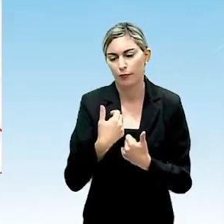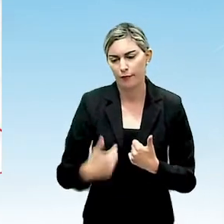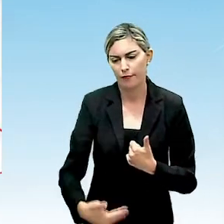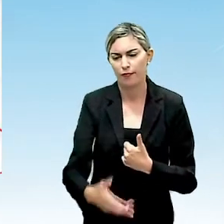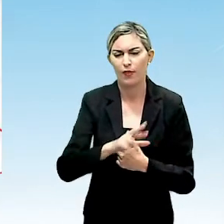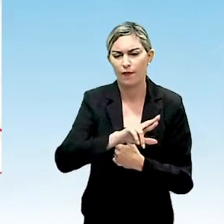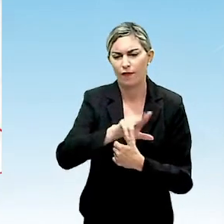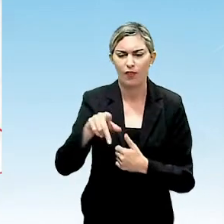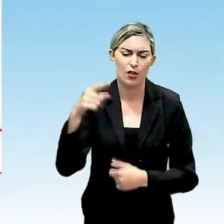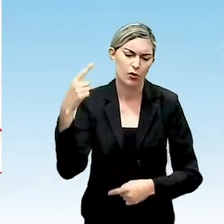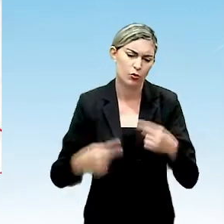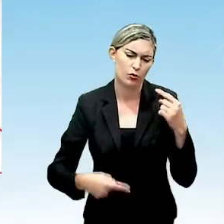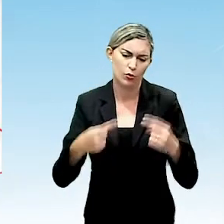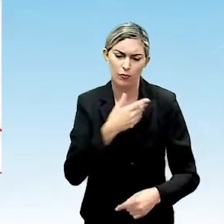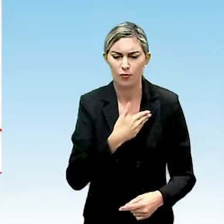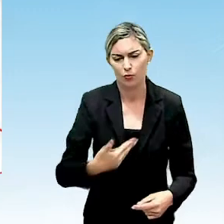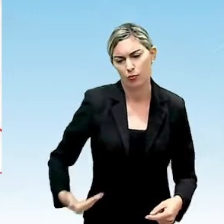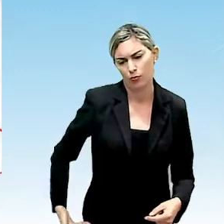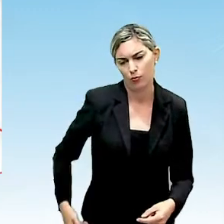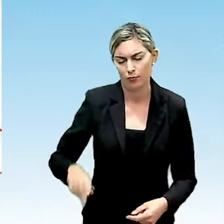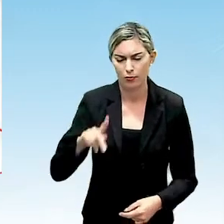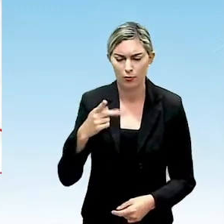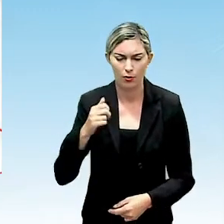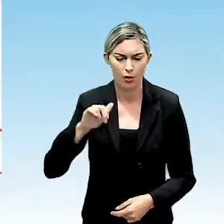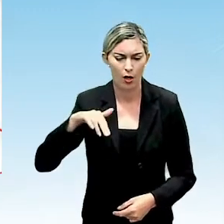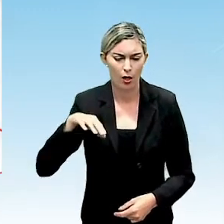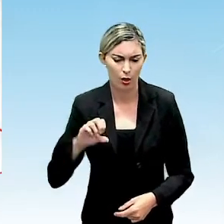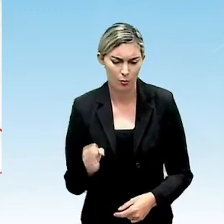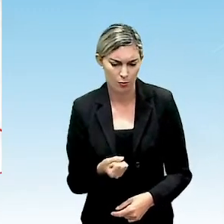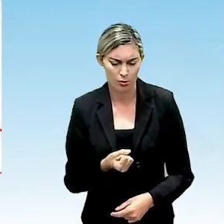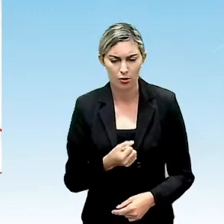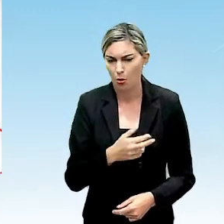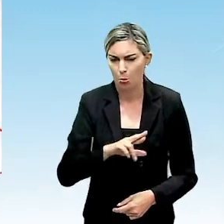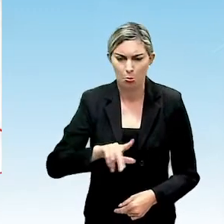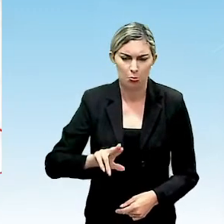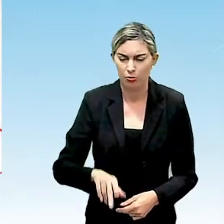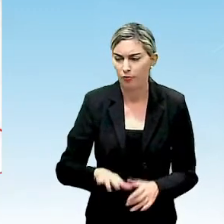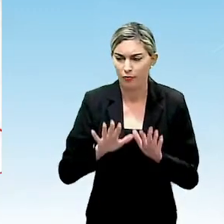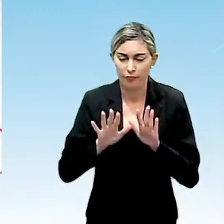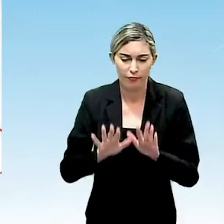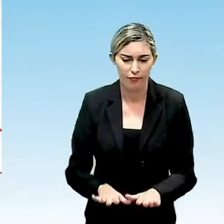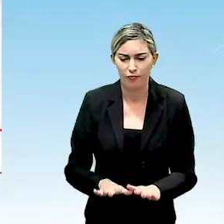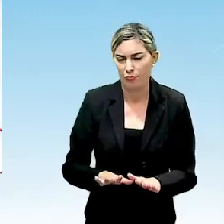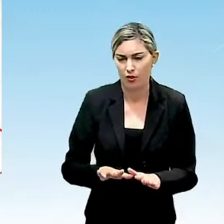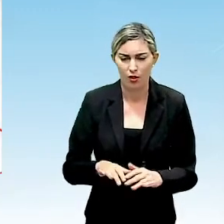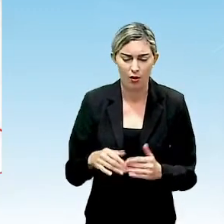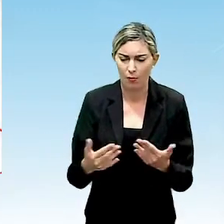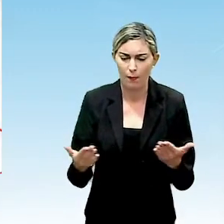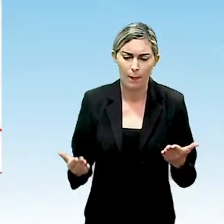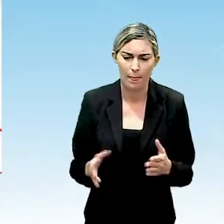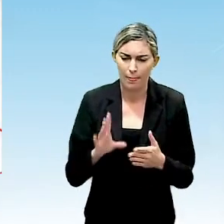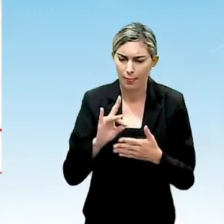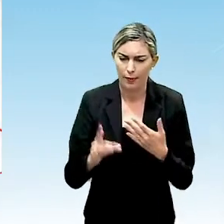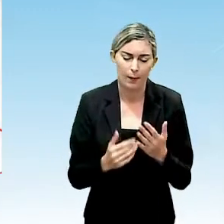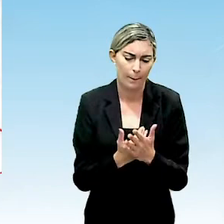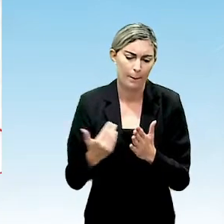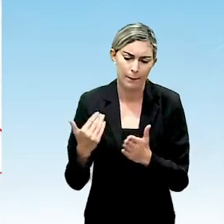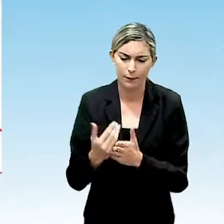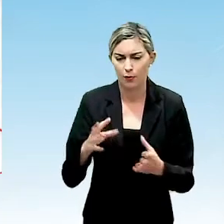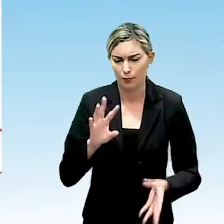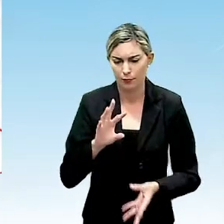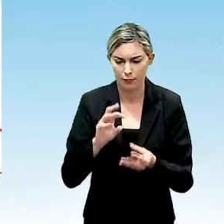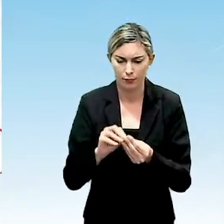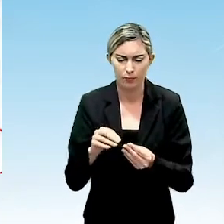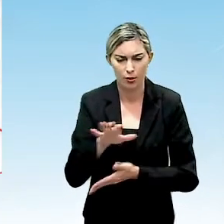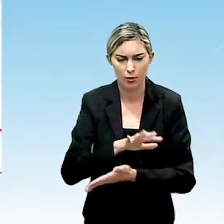vai ter vários conflitos no governo de Hermes da Fonseca, que aqui a gente não vai ficar adentrando com tantos detalhes, mas eu posso exemplificar